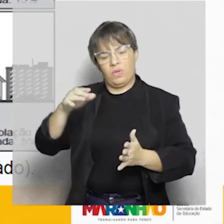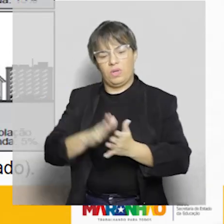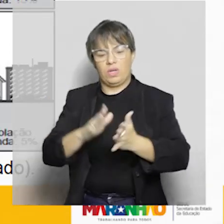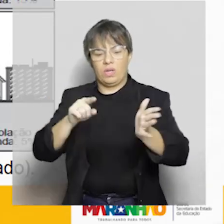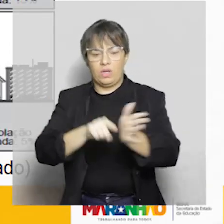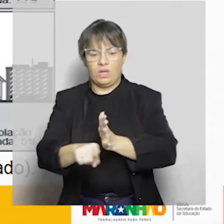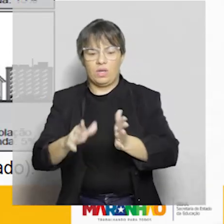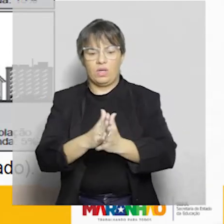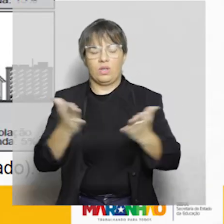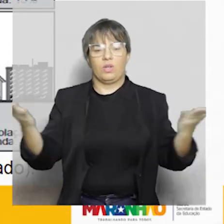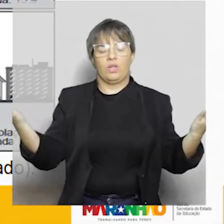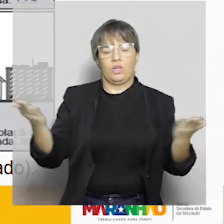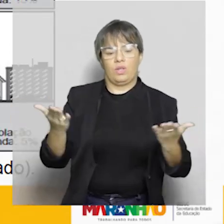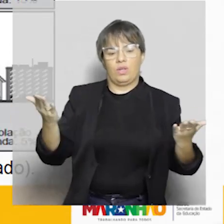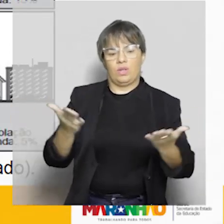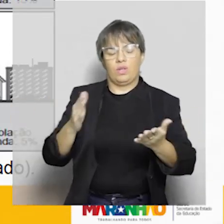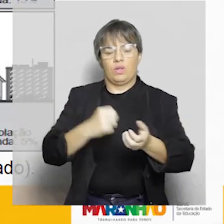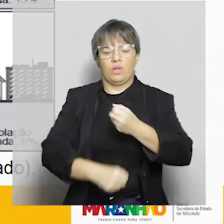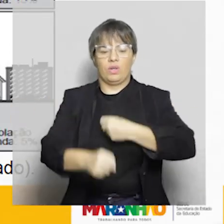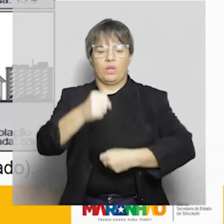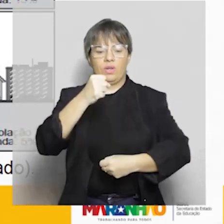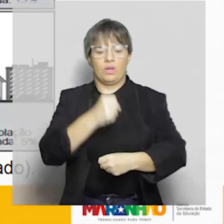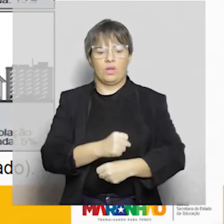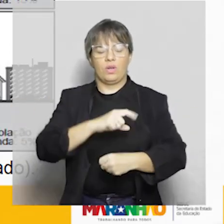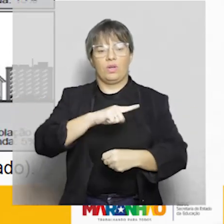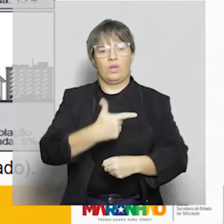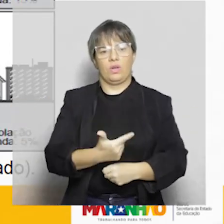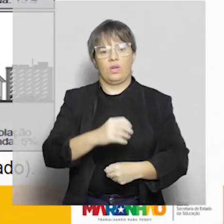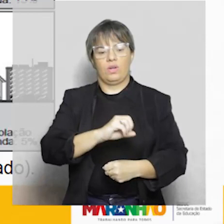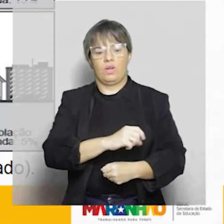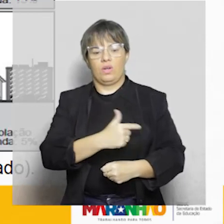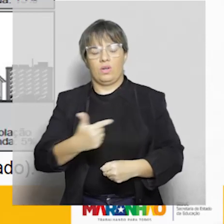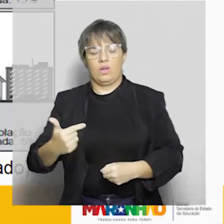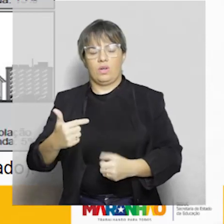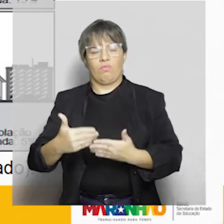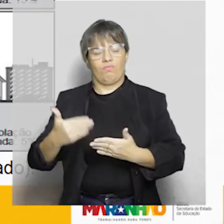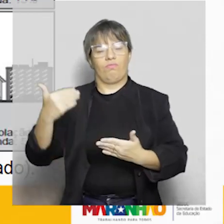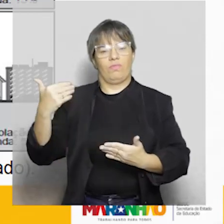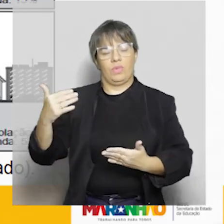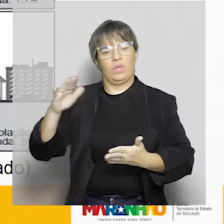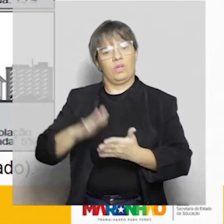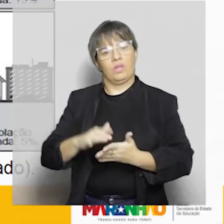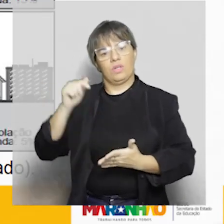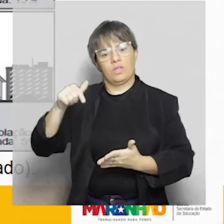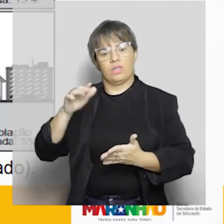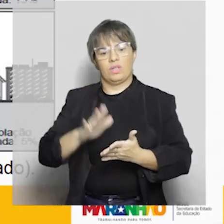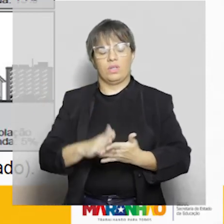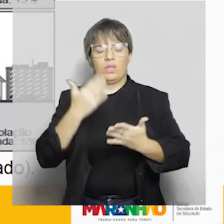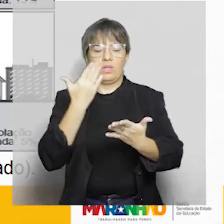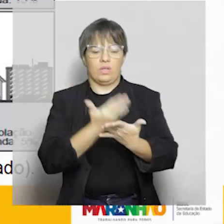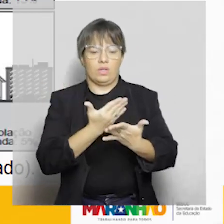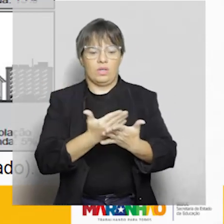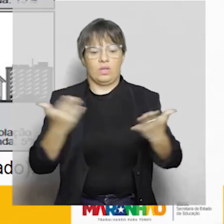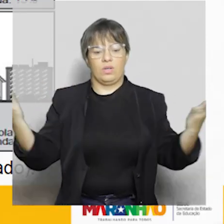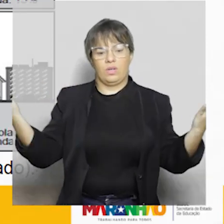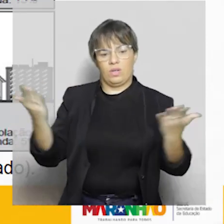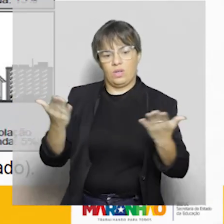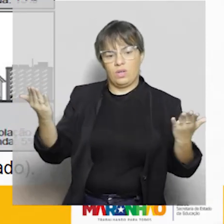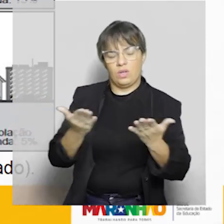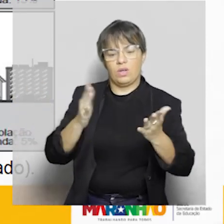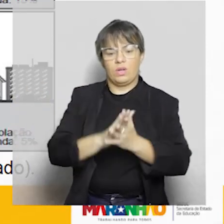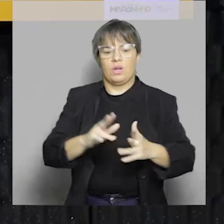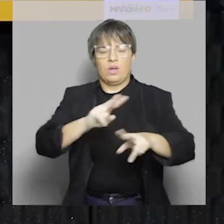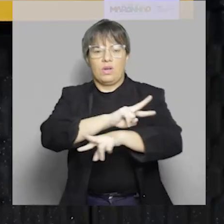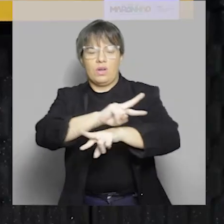atuais, como essa do Enem 2022, a última prova do Enem. Estamos trabalhando nessa temática agora sobre os recursos naturais e